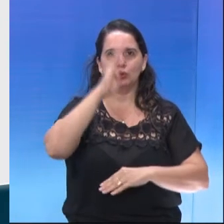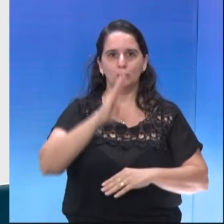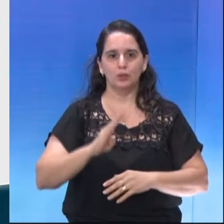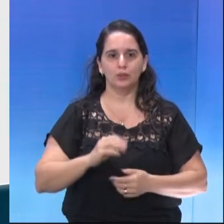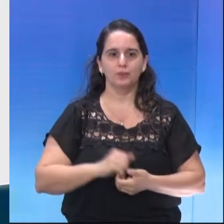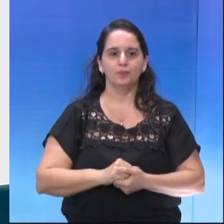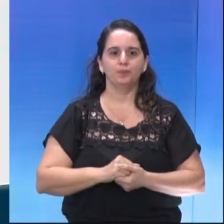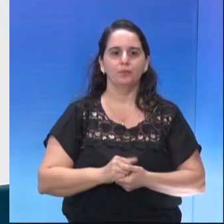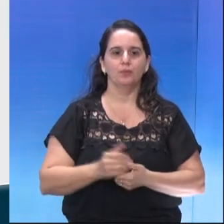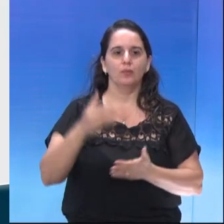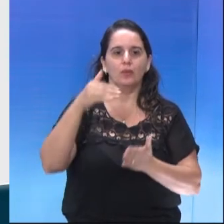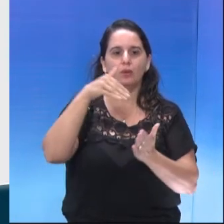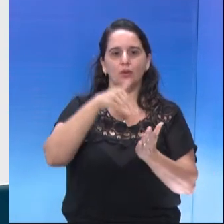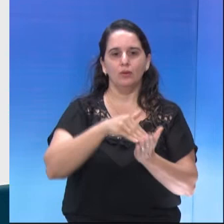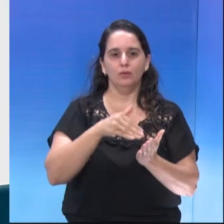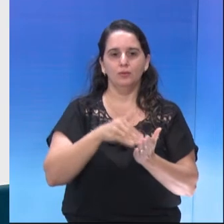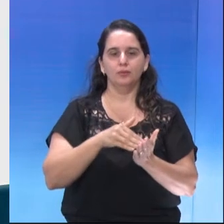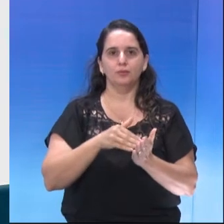ponto da tela.